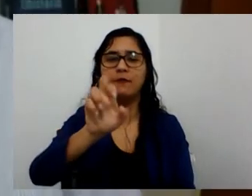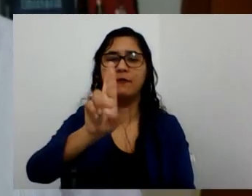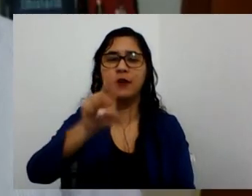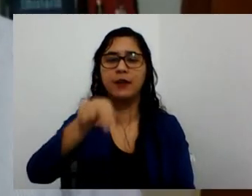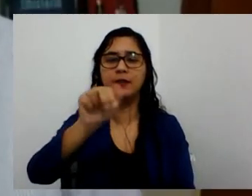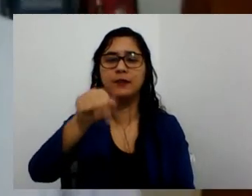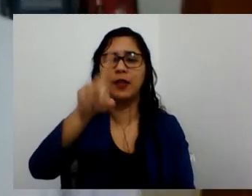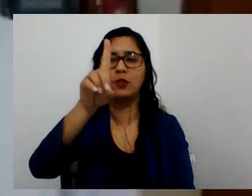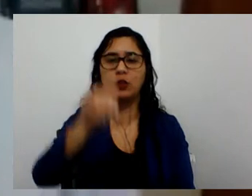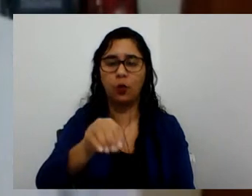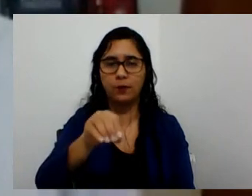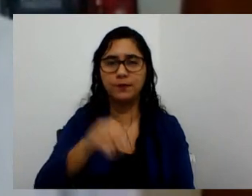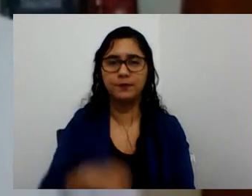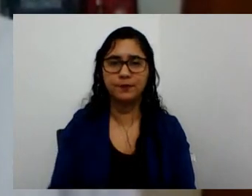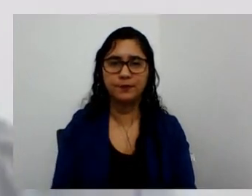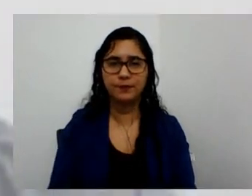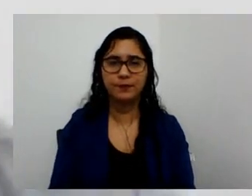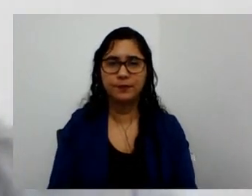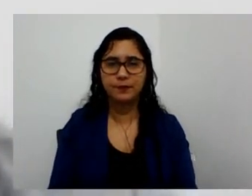Pessoal, está me ouvindo?